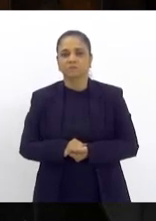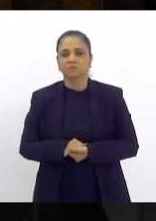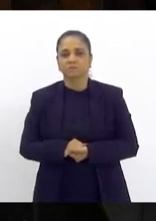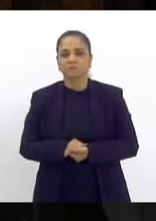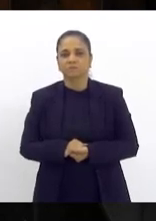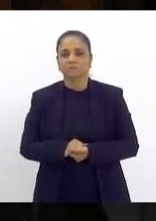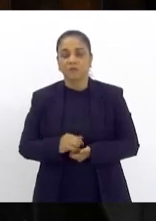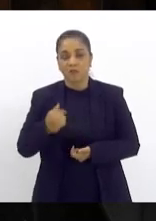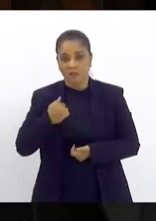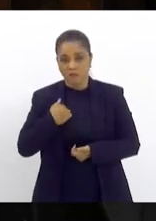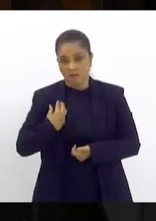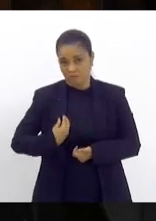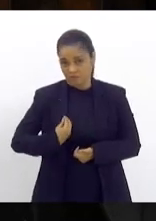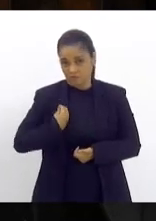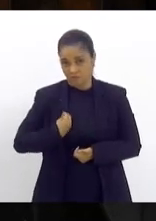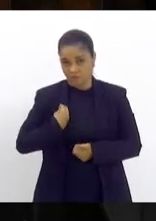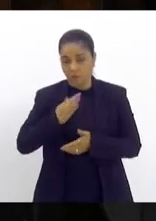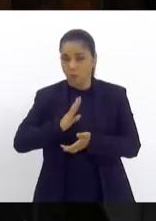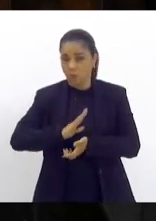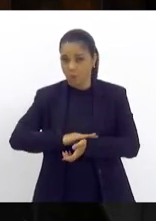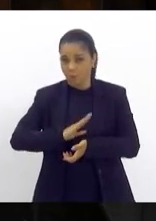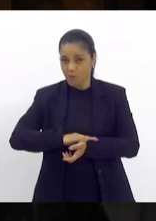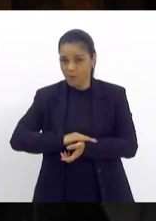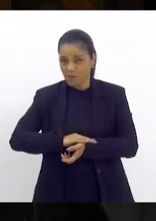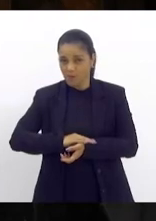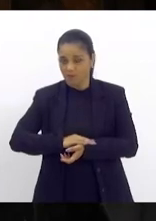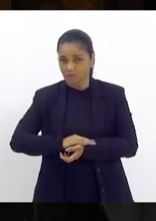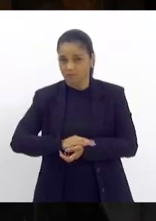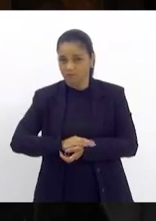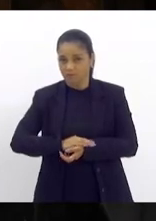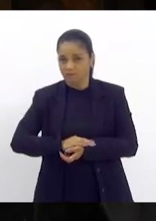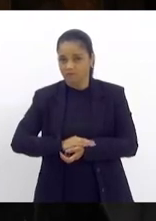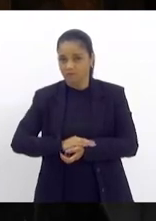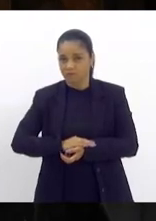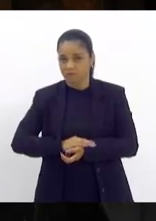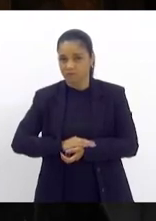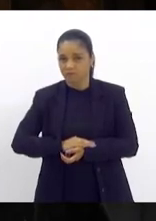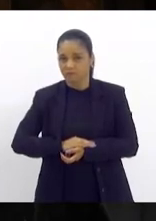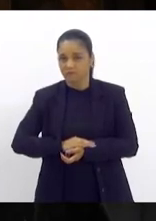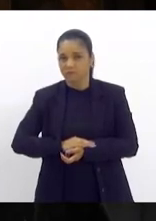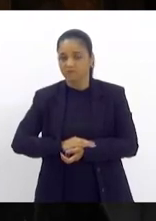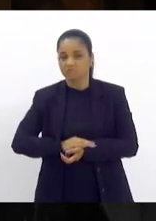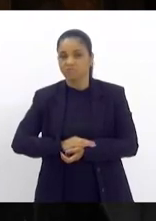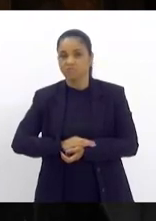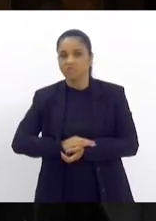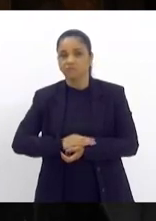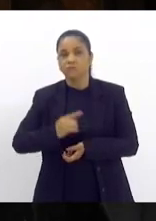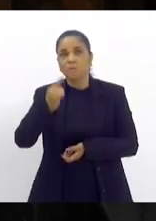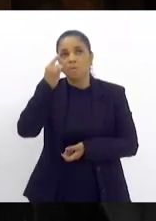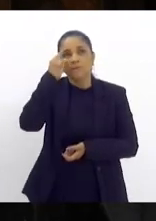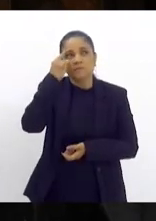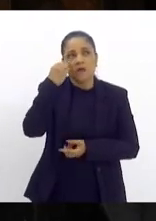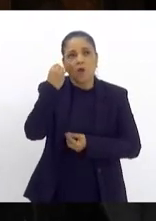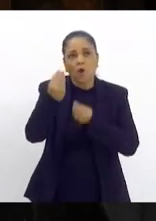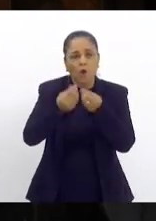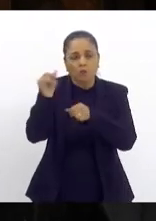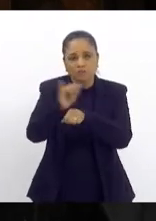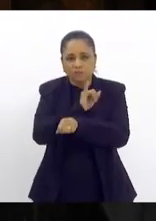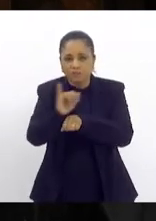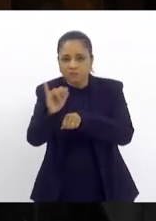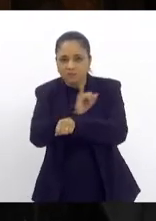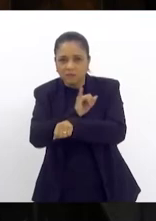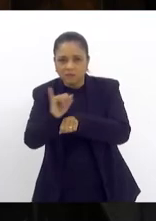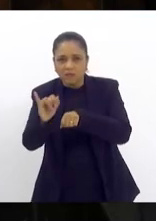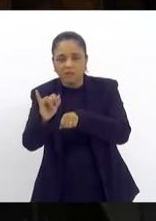eu estou vivendo um momento de que buscar essas saídas está cada vez